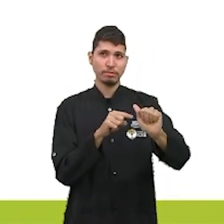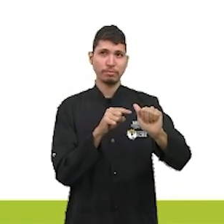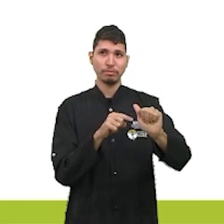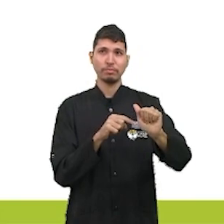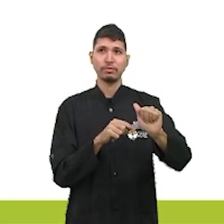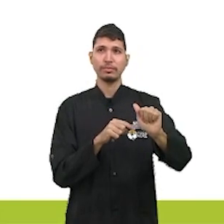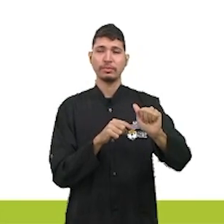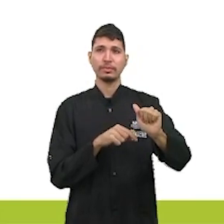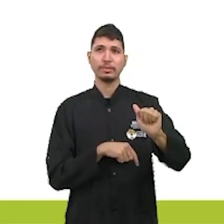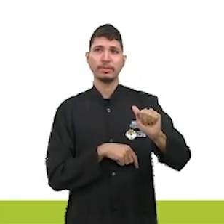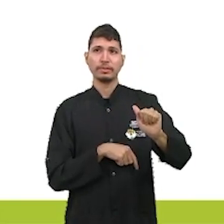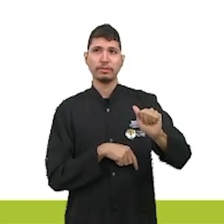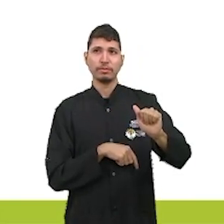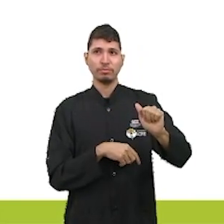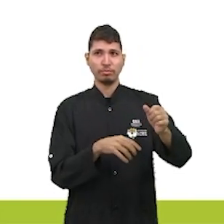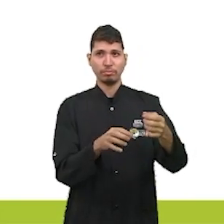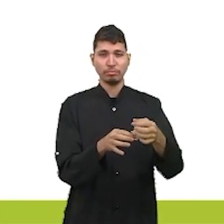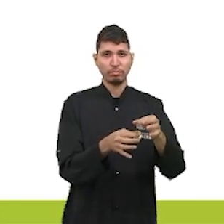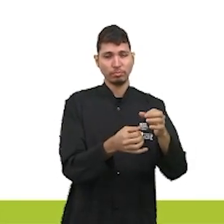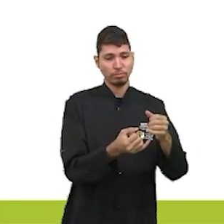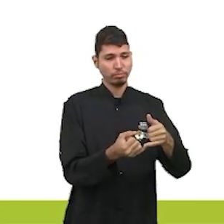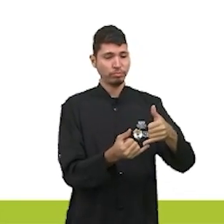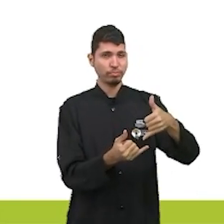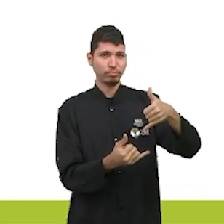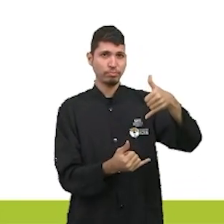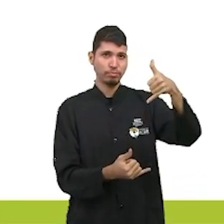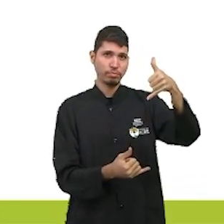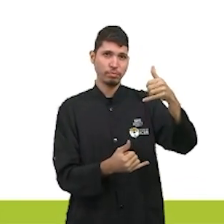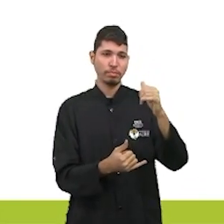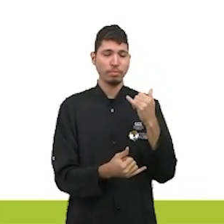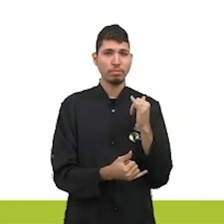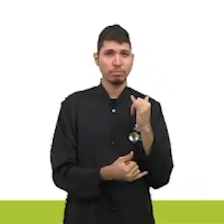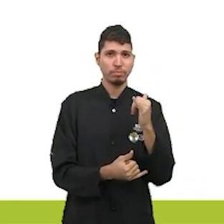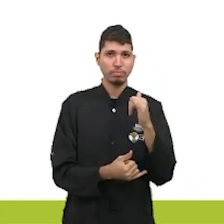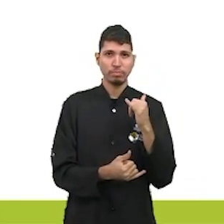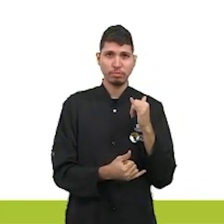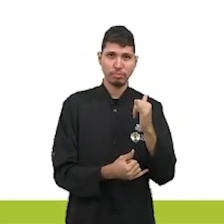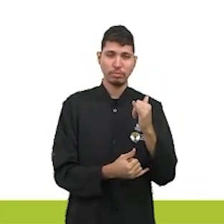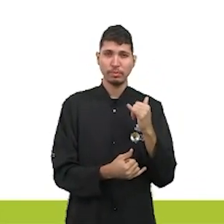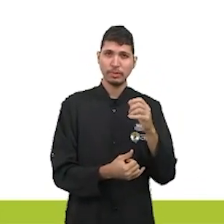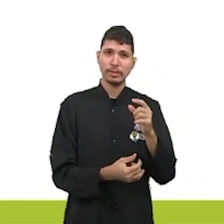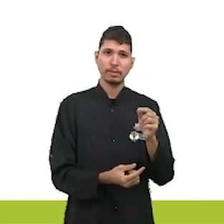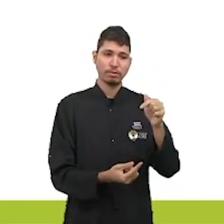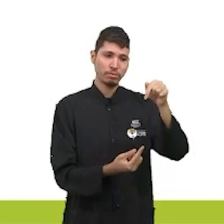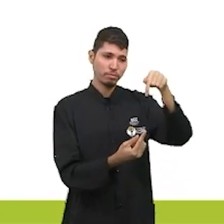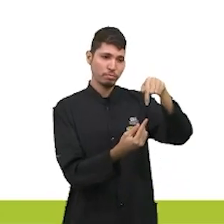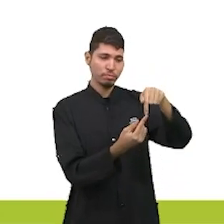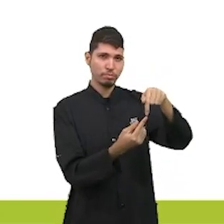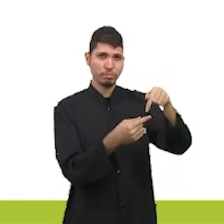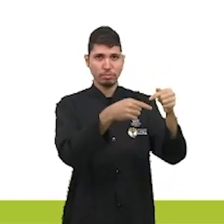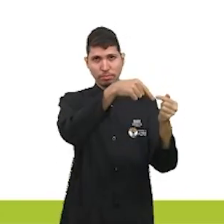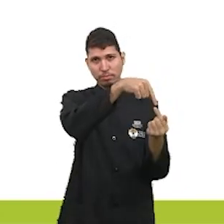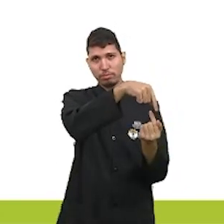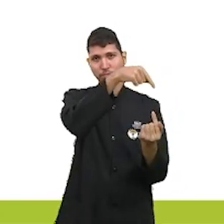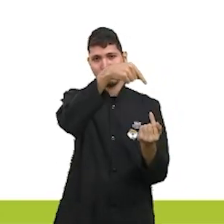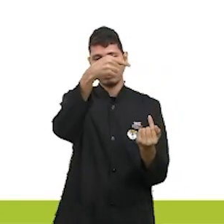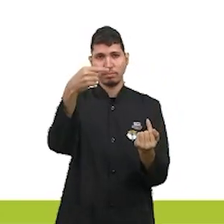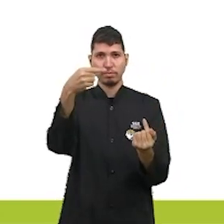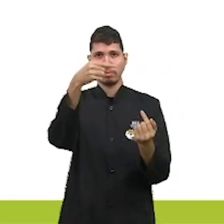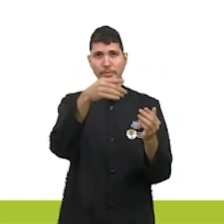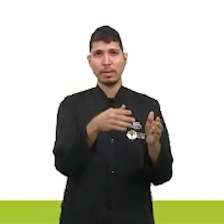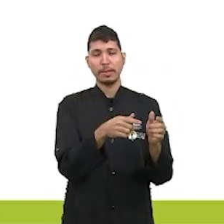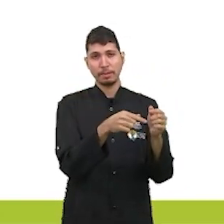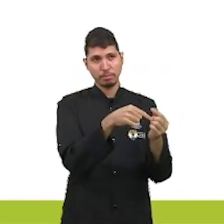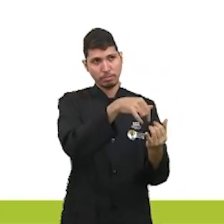medição da corrente elétrica, tá? E ele me diz ali que deve ser ligado em série com o componente, né, com um elemento